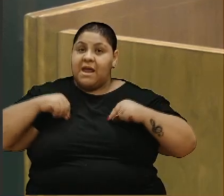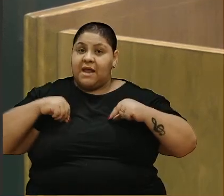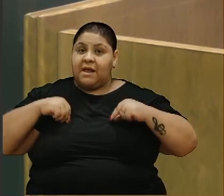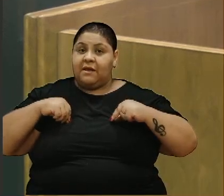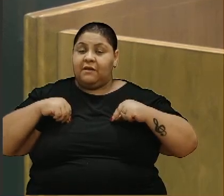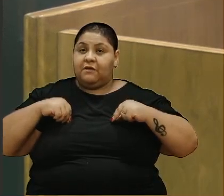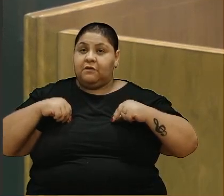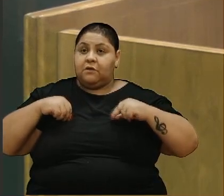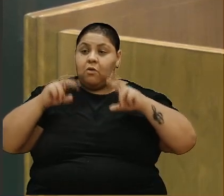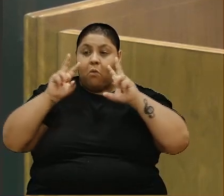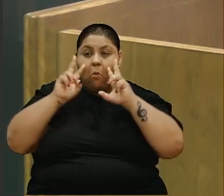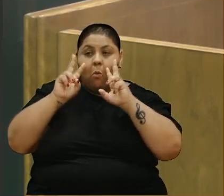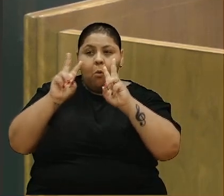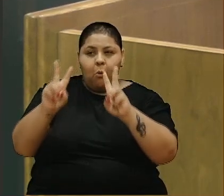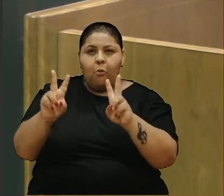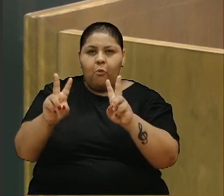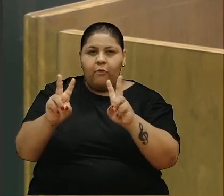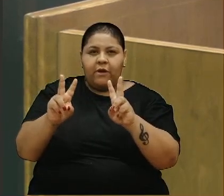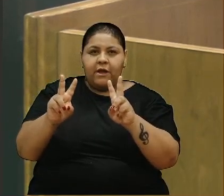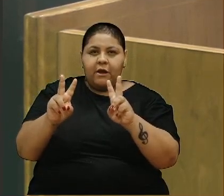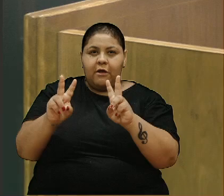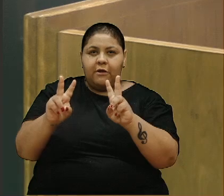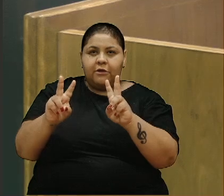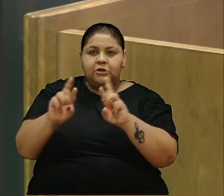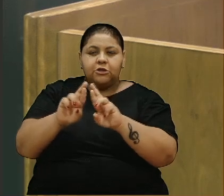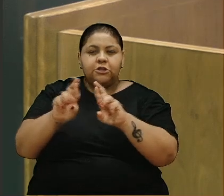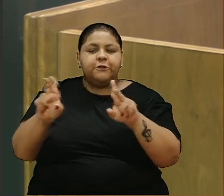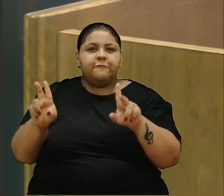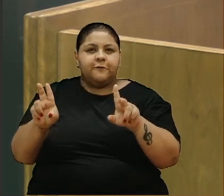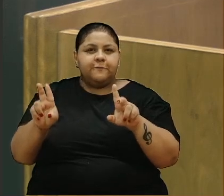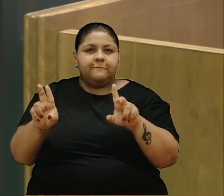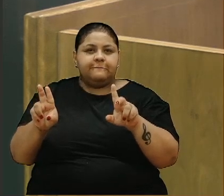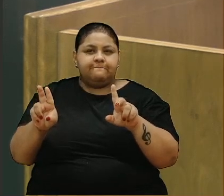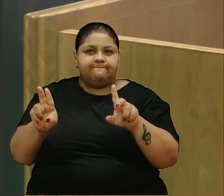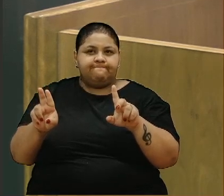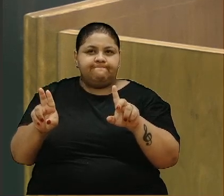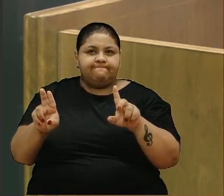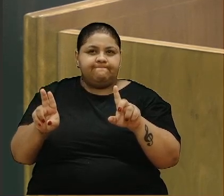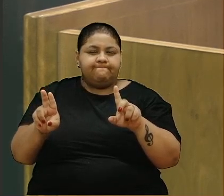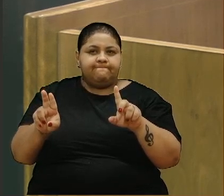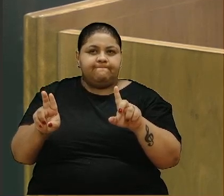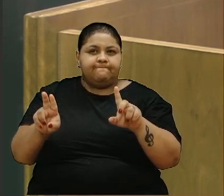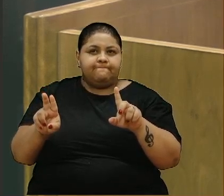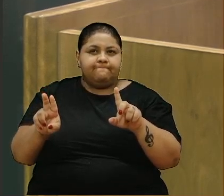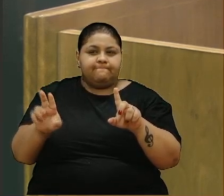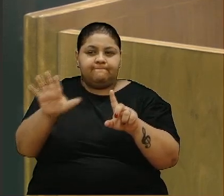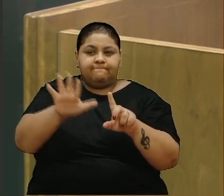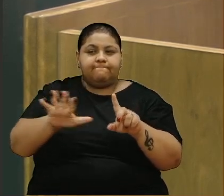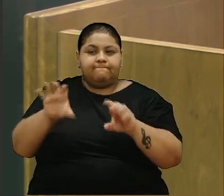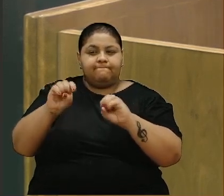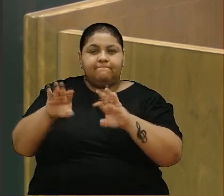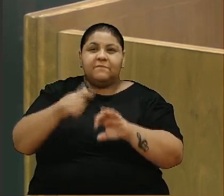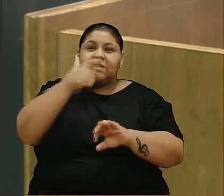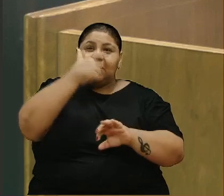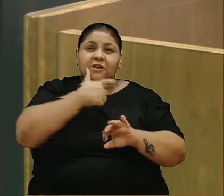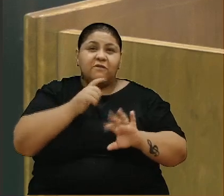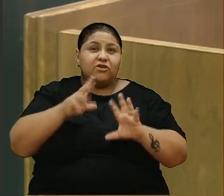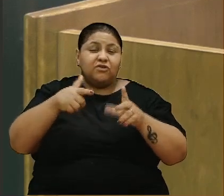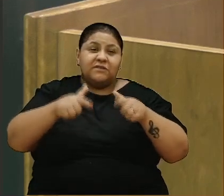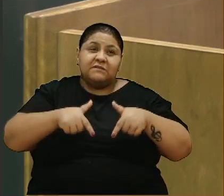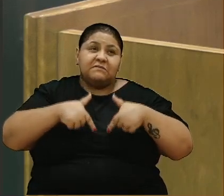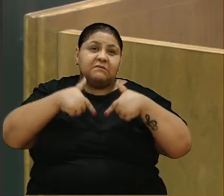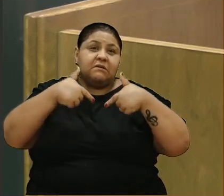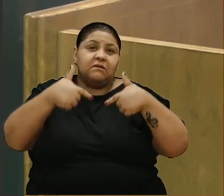um olhar aprimorado para essa questão. Acho que até então assim todas as ações são muito amadoras